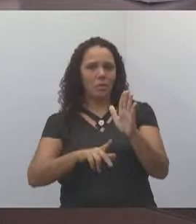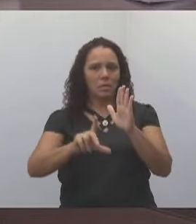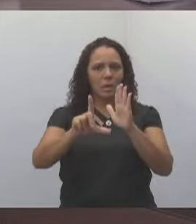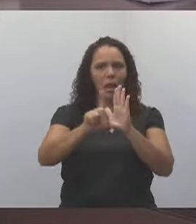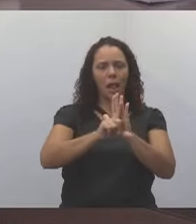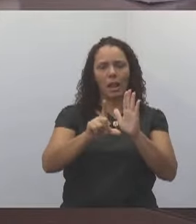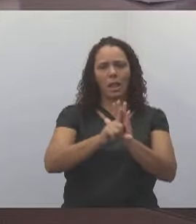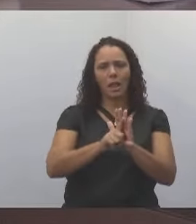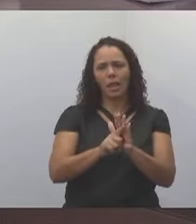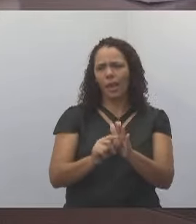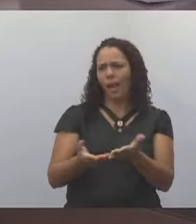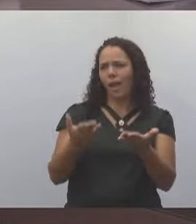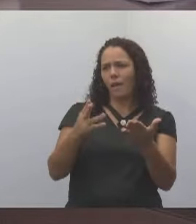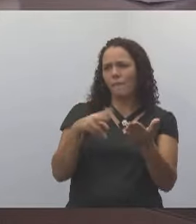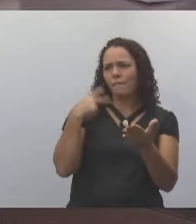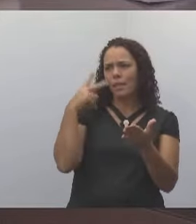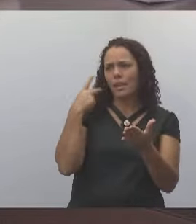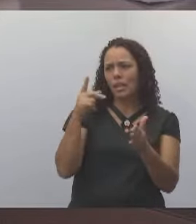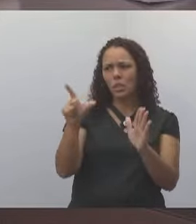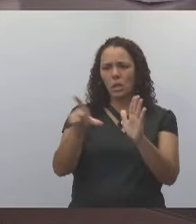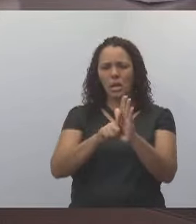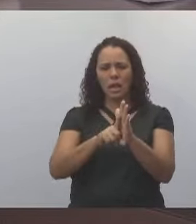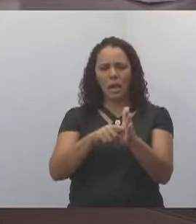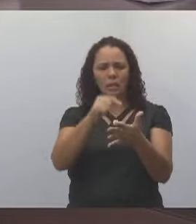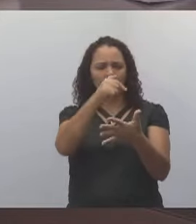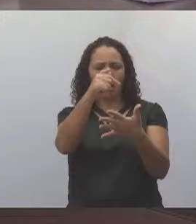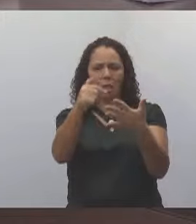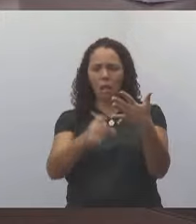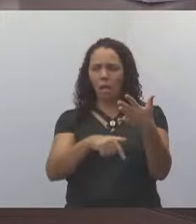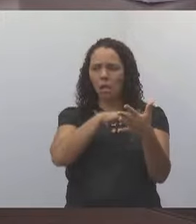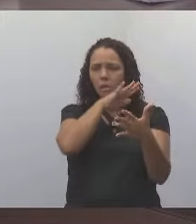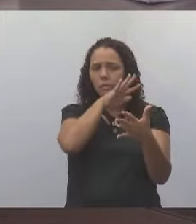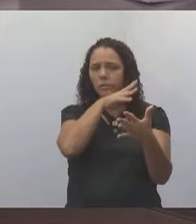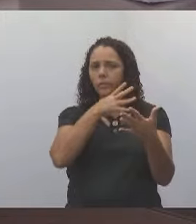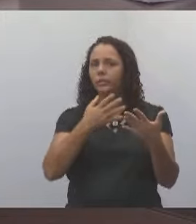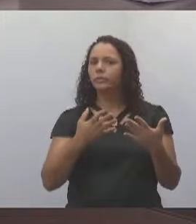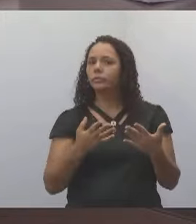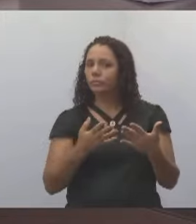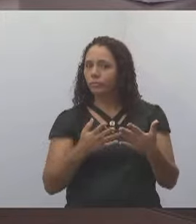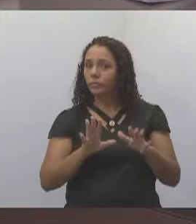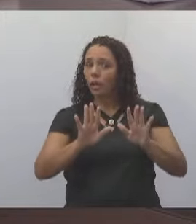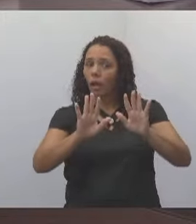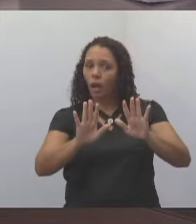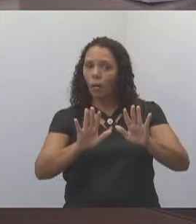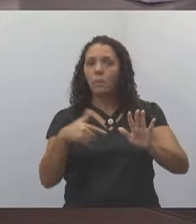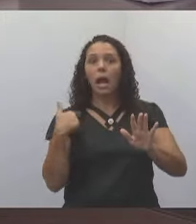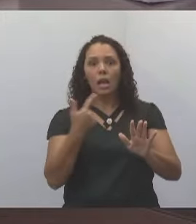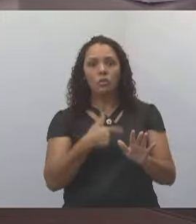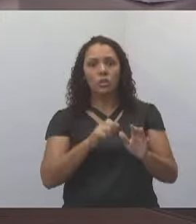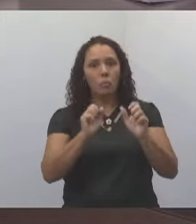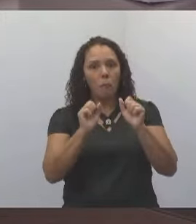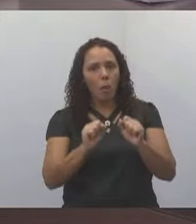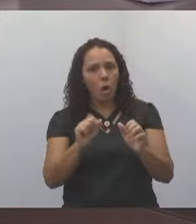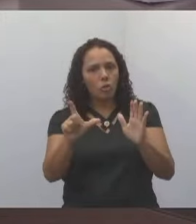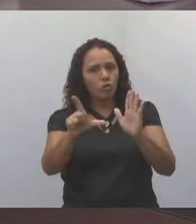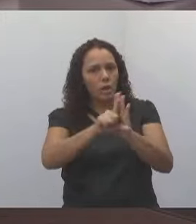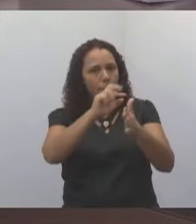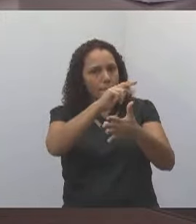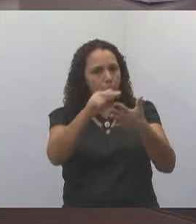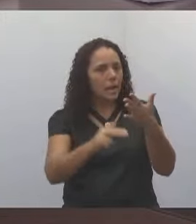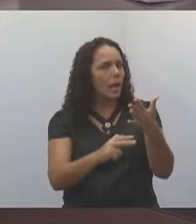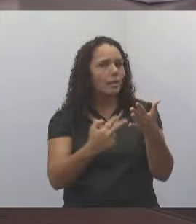lei assim, assado e não faz uma lei boa. É que nem todas as leis a gente pode fazer. Como o vereador Sazak já fez